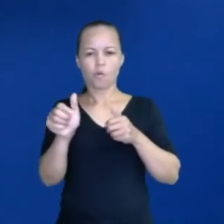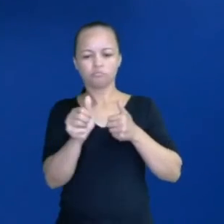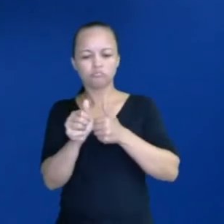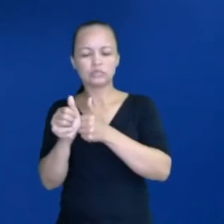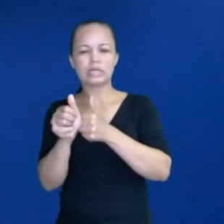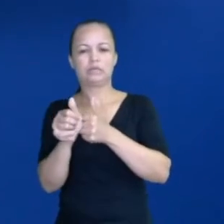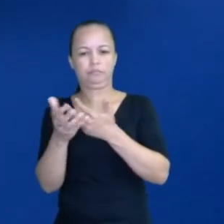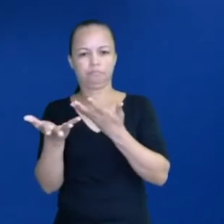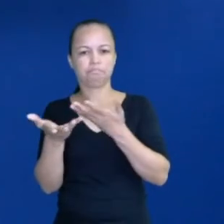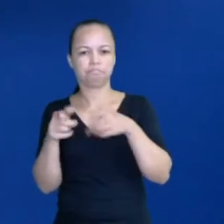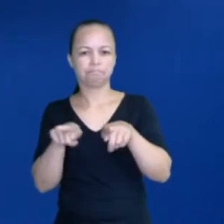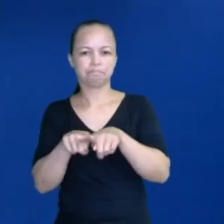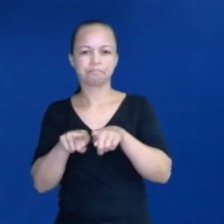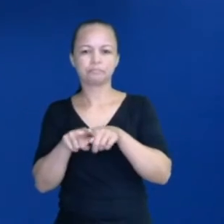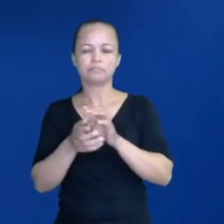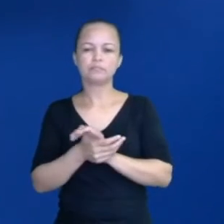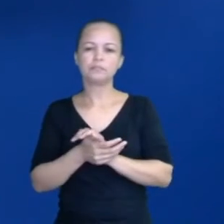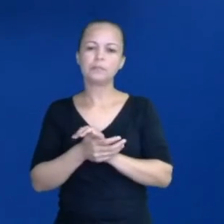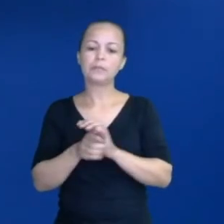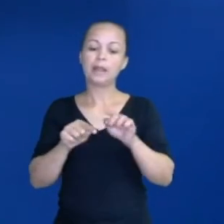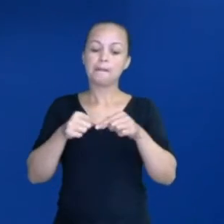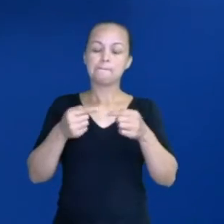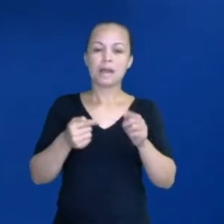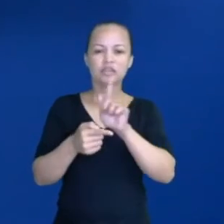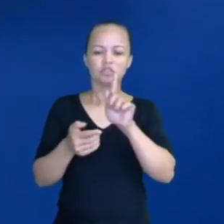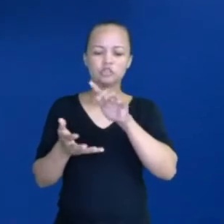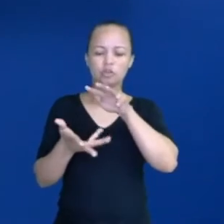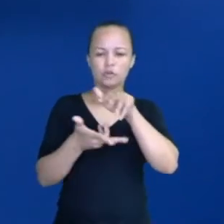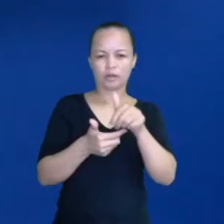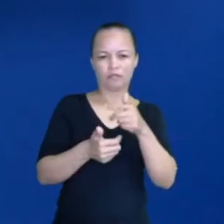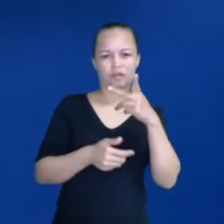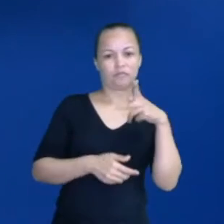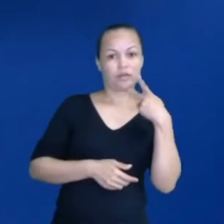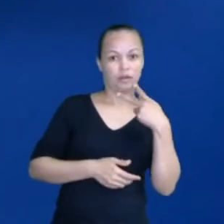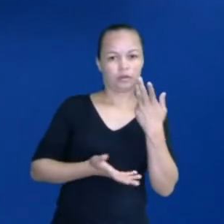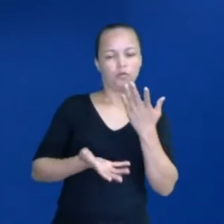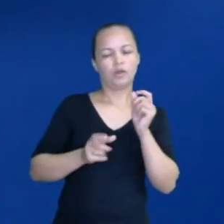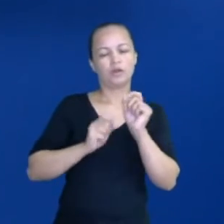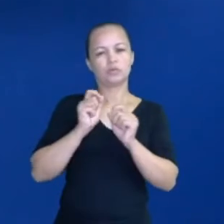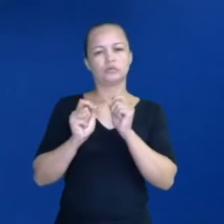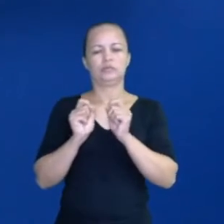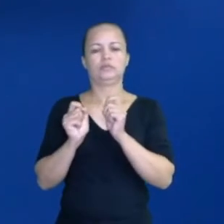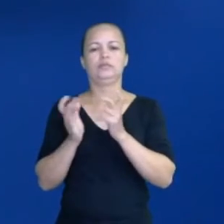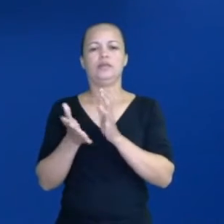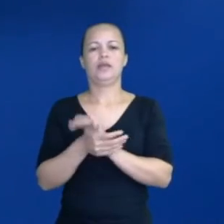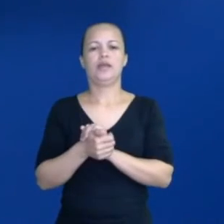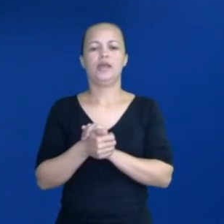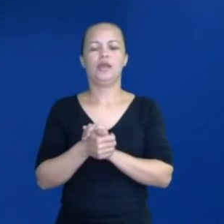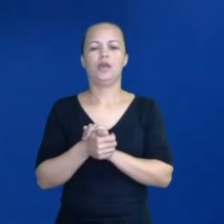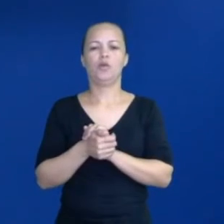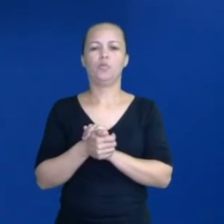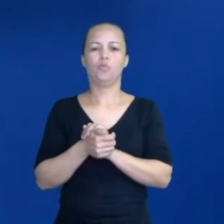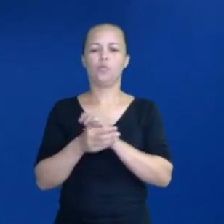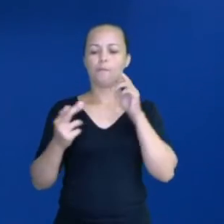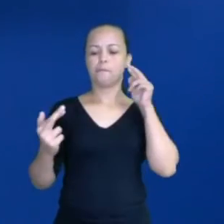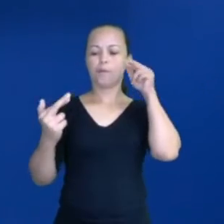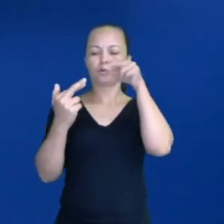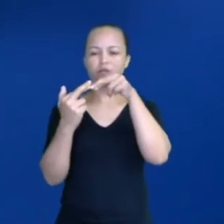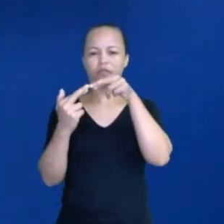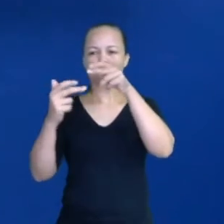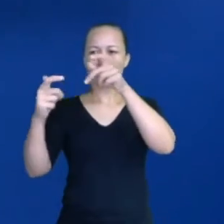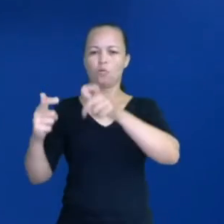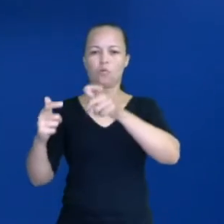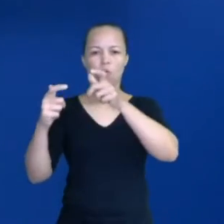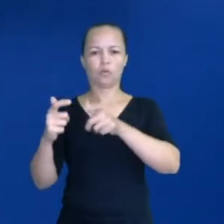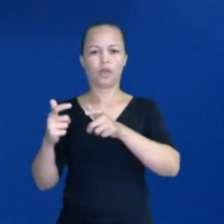modelo. Mas, geograficamente falando, ponto de referência é um objeto ou um local que vai